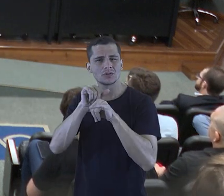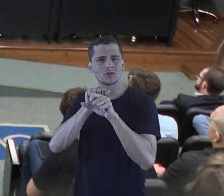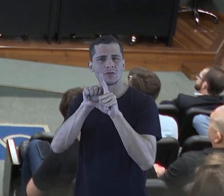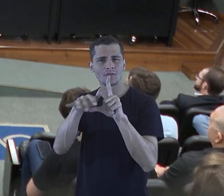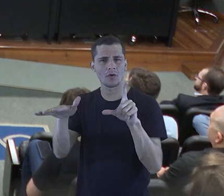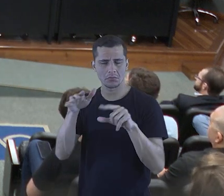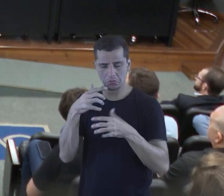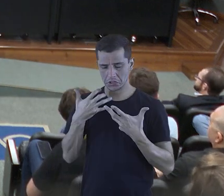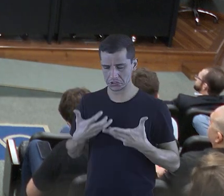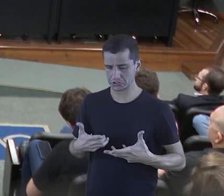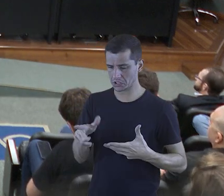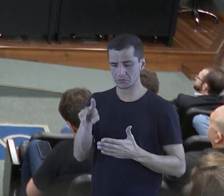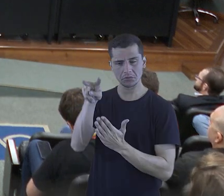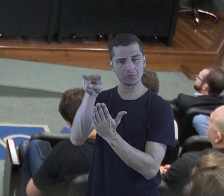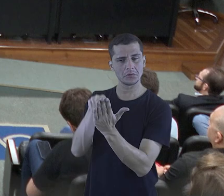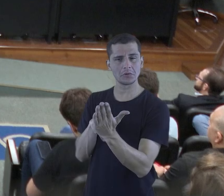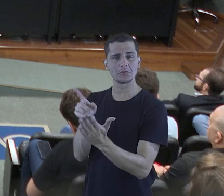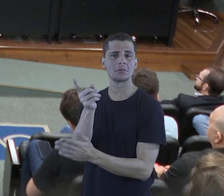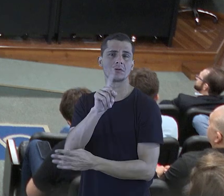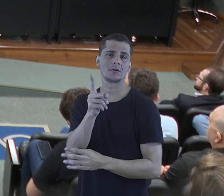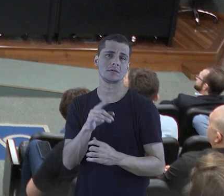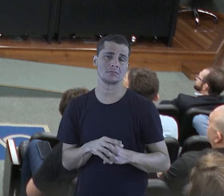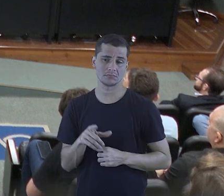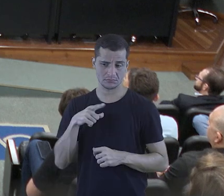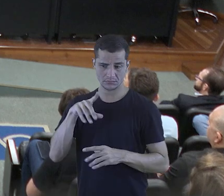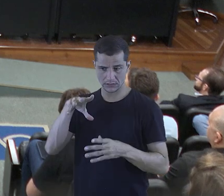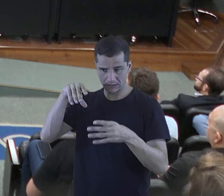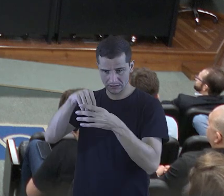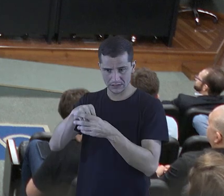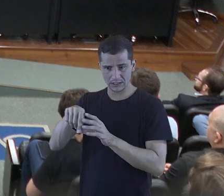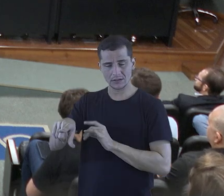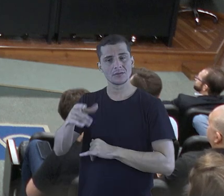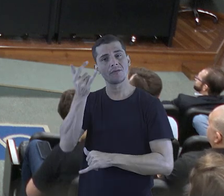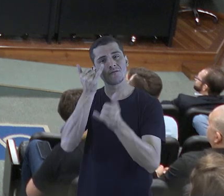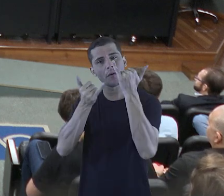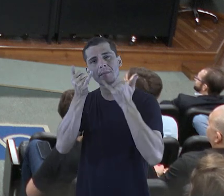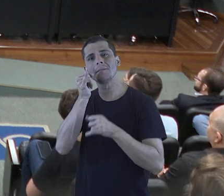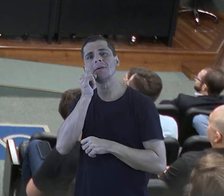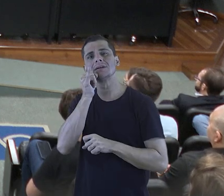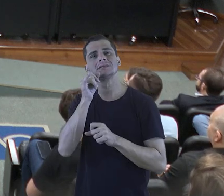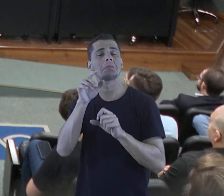Daí ali estava dizendo que eles iam pegar meu dado, por exemplo, e fazer o que quisessem. Eu autorizei.